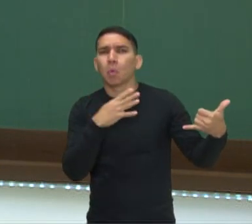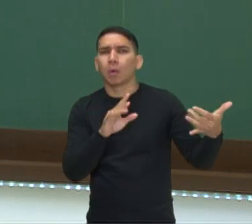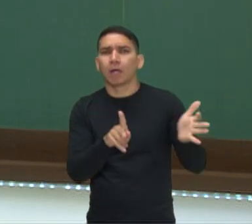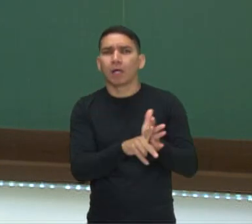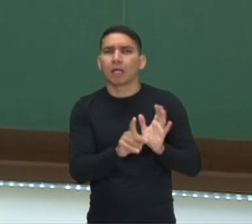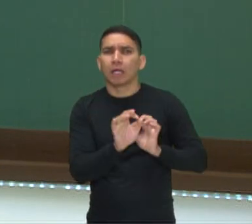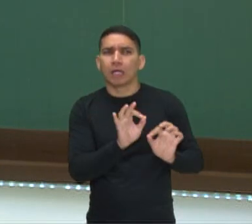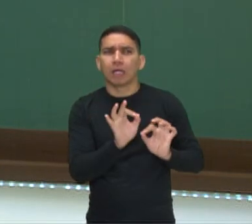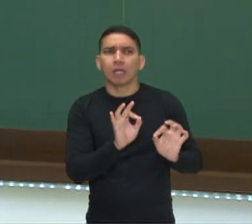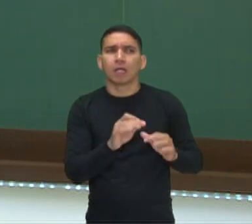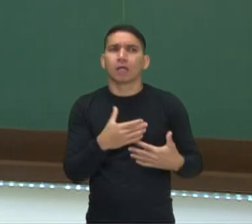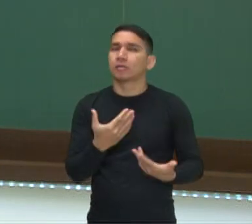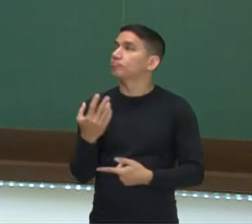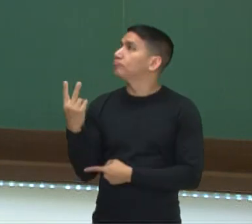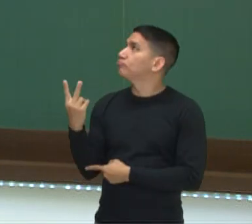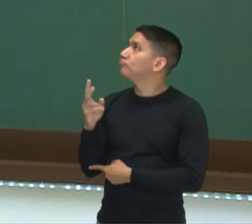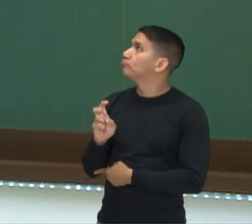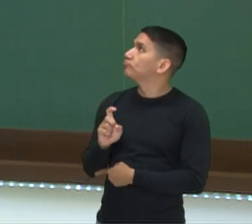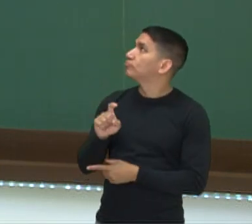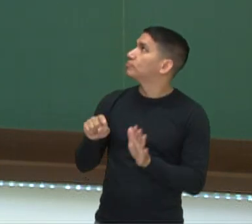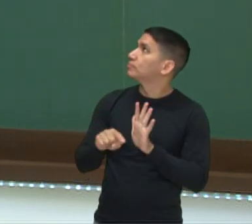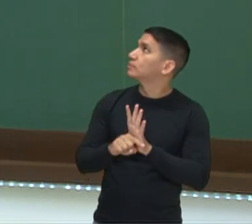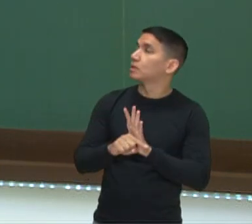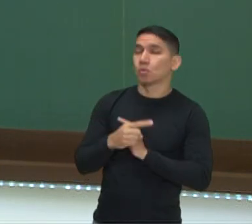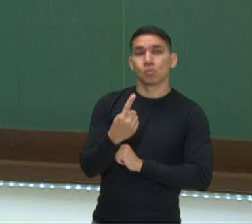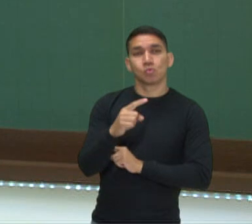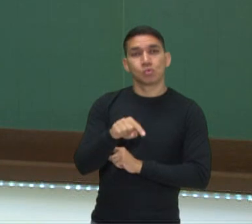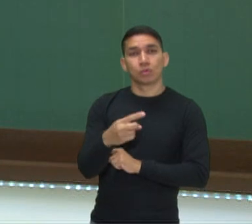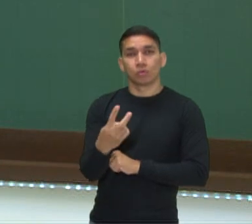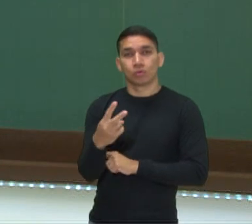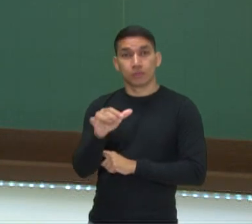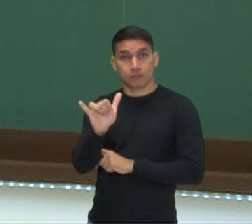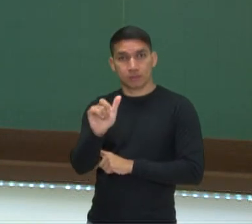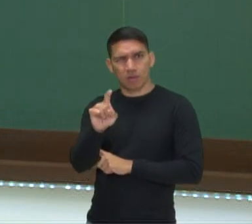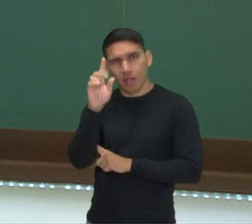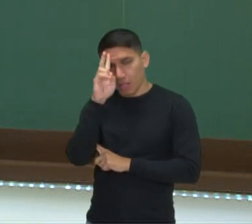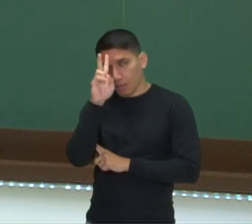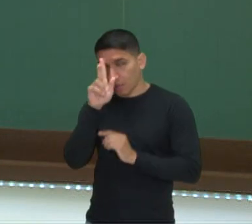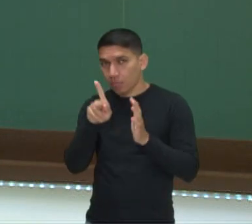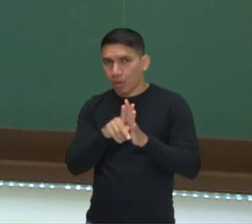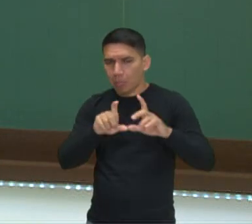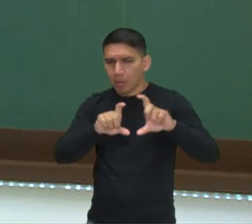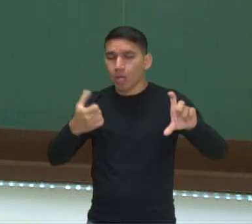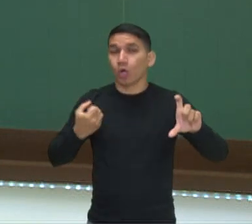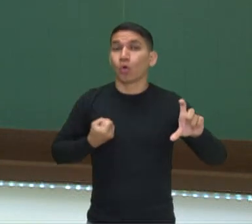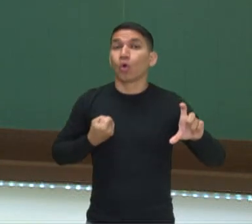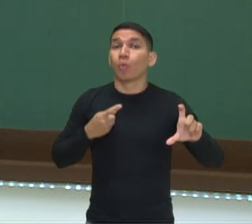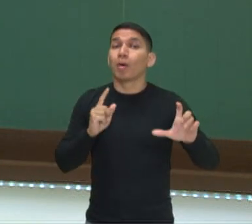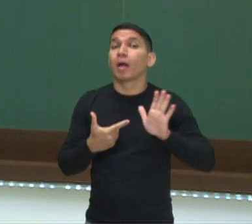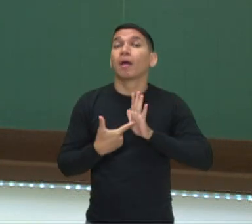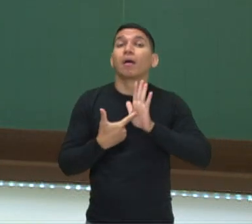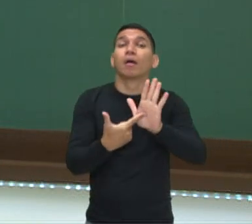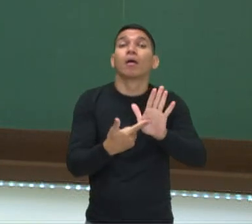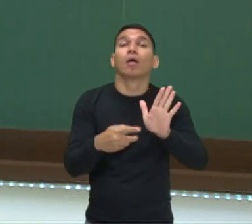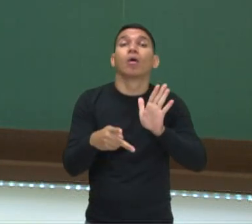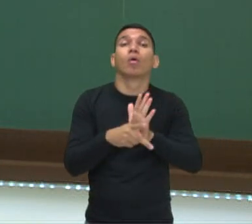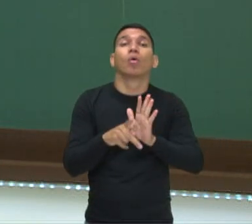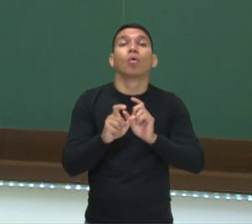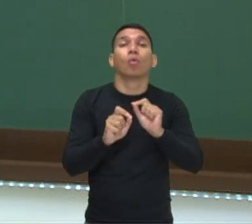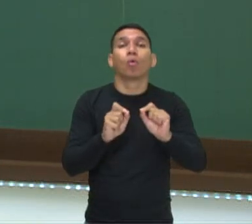2x menos 1,2y. Lembre que estamos trabalhando com a álgebra, que são representações